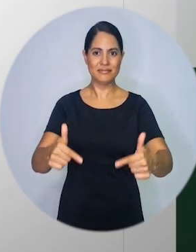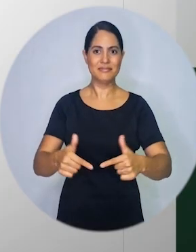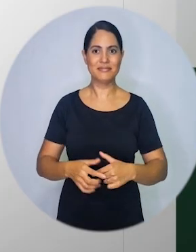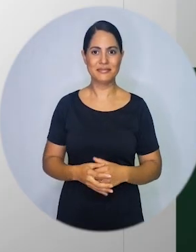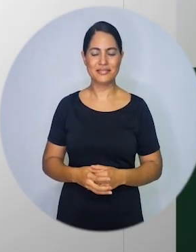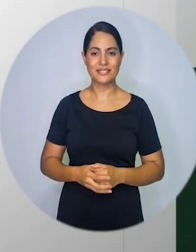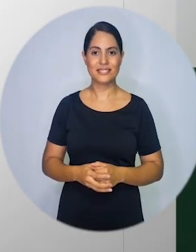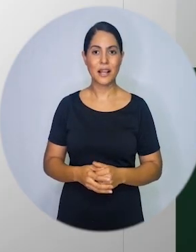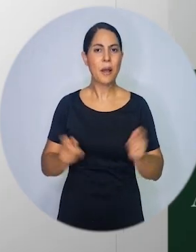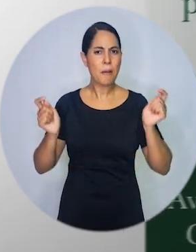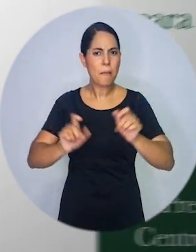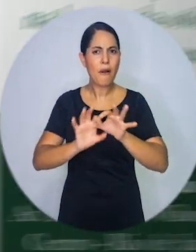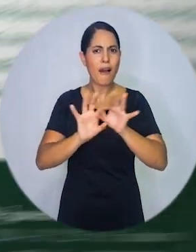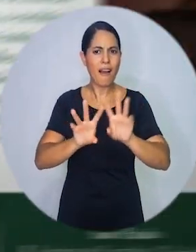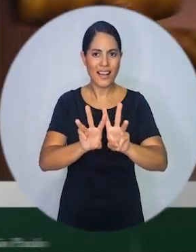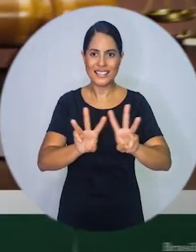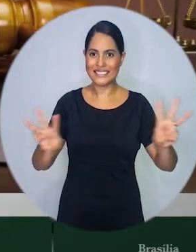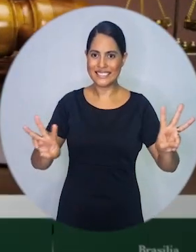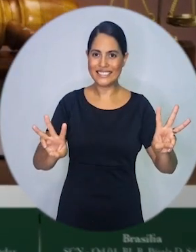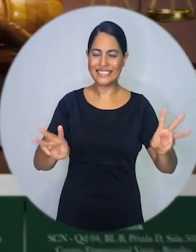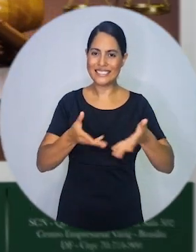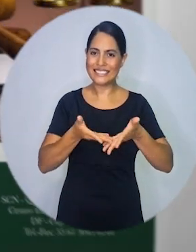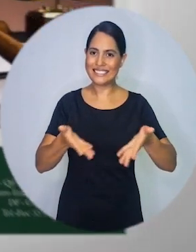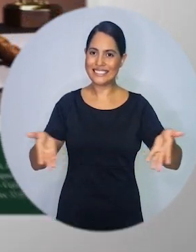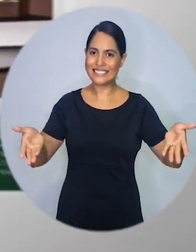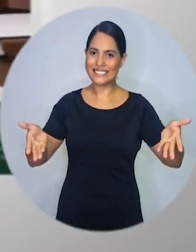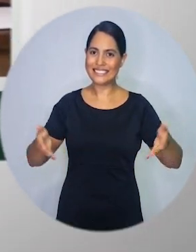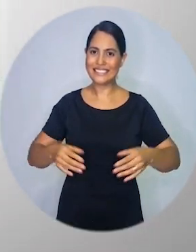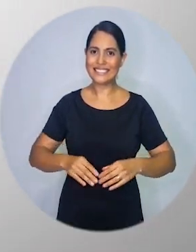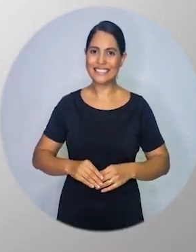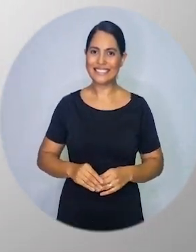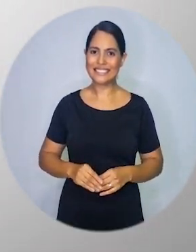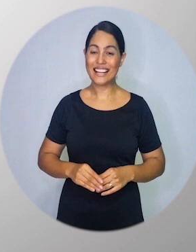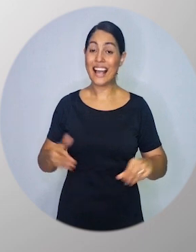justiça brasileira. A matéria na íntegra você confere em